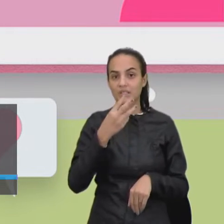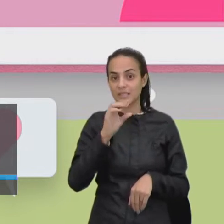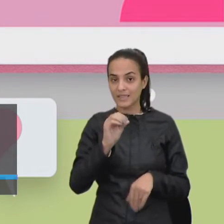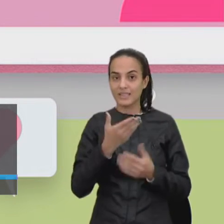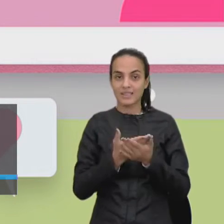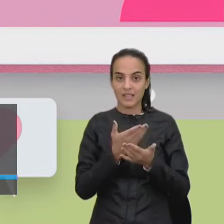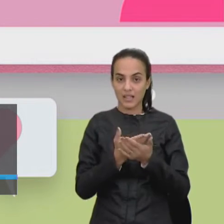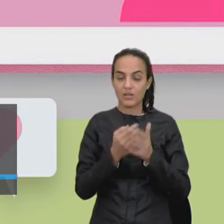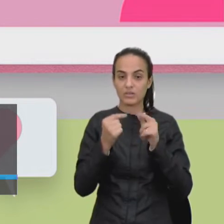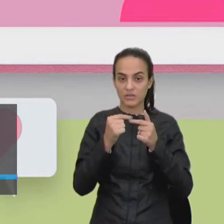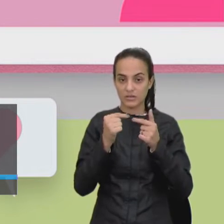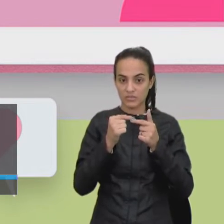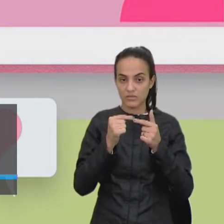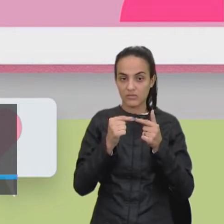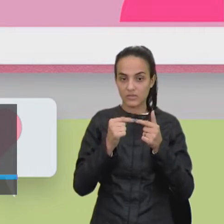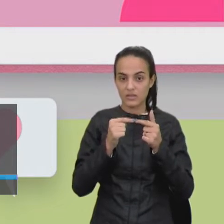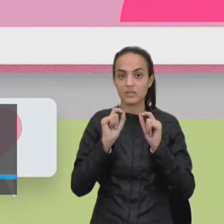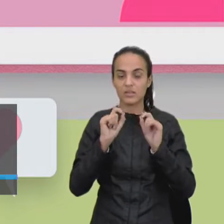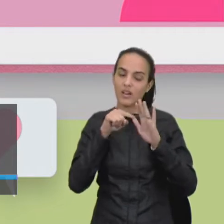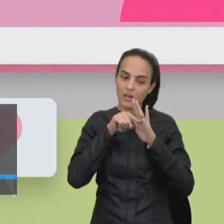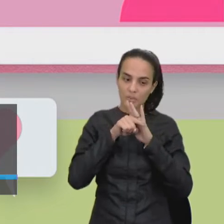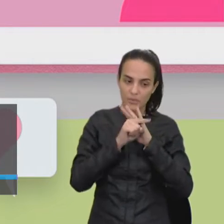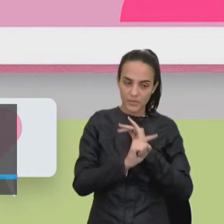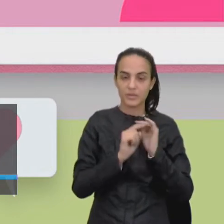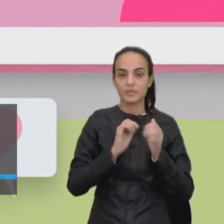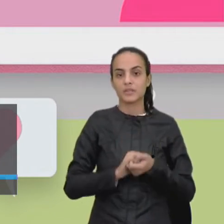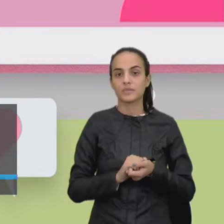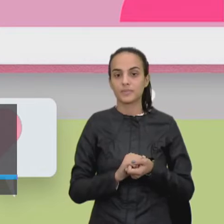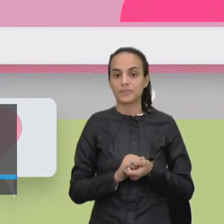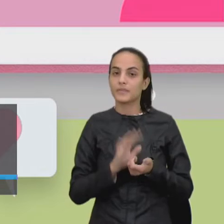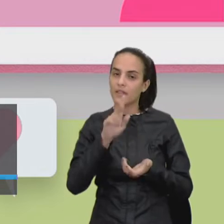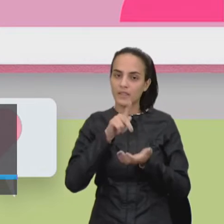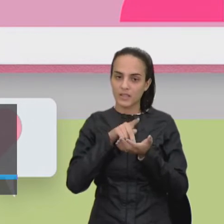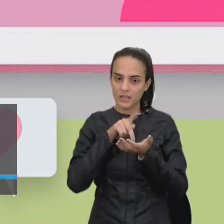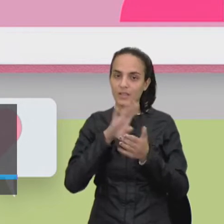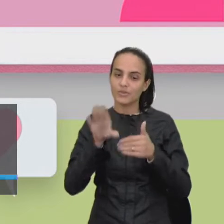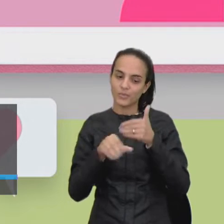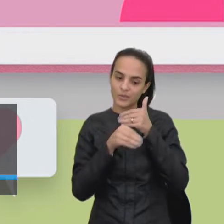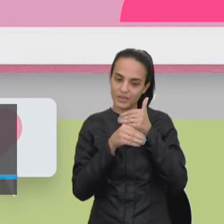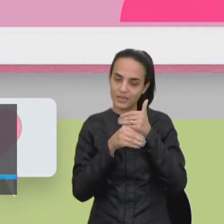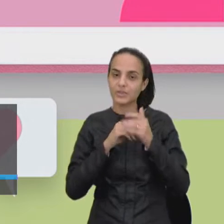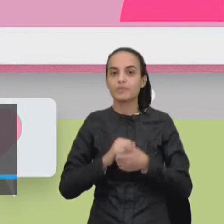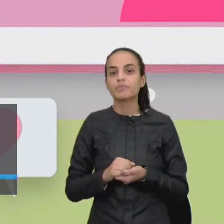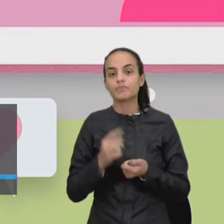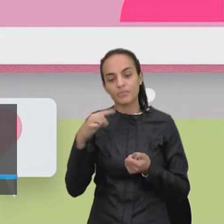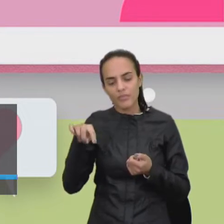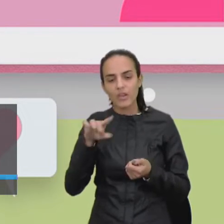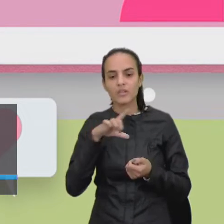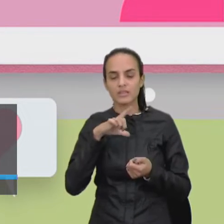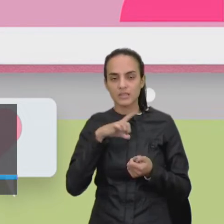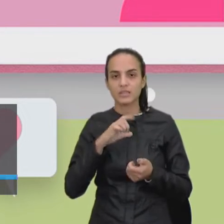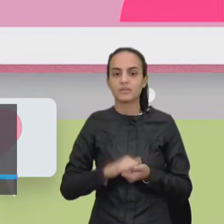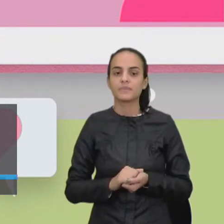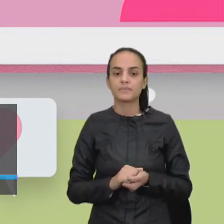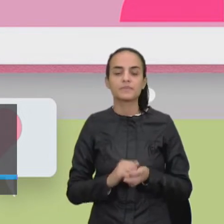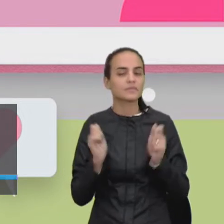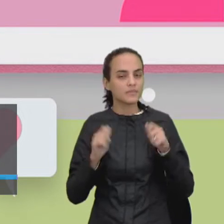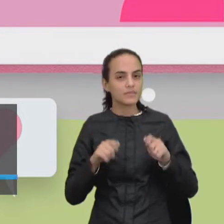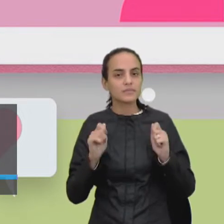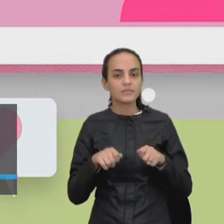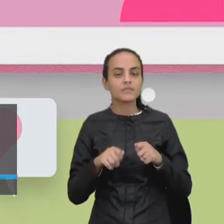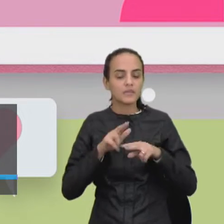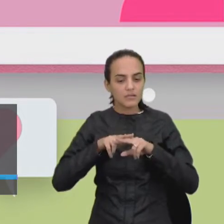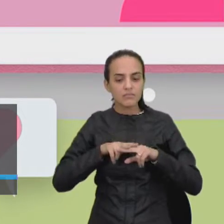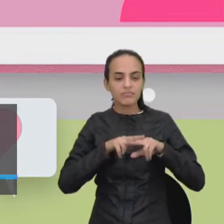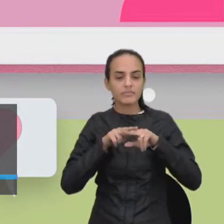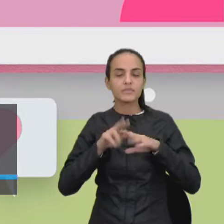aulas referente a esse aprofundamento, né? Ou, na verdade, esse componente. Então, a gente tem possibilidade de